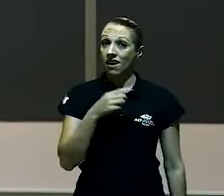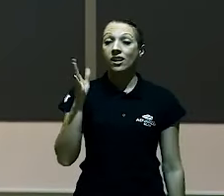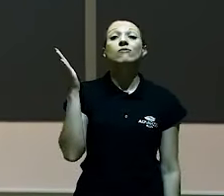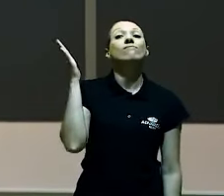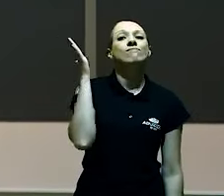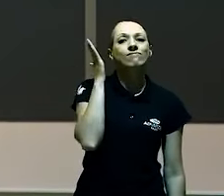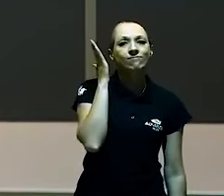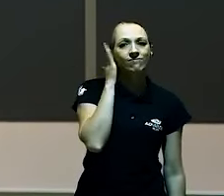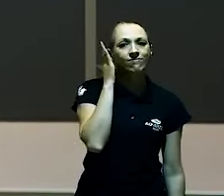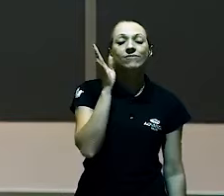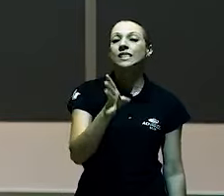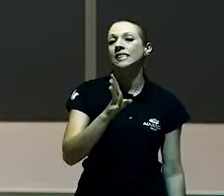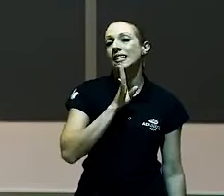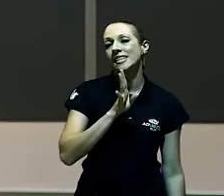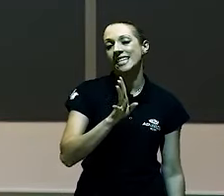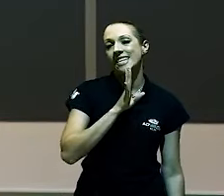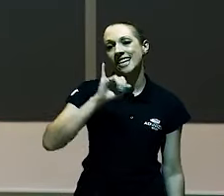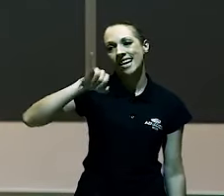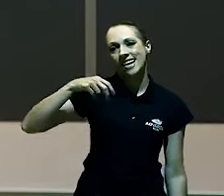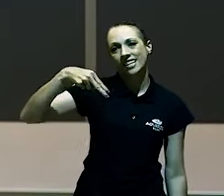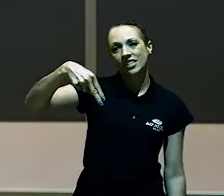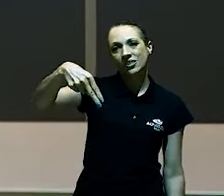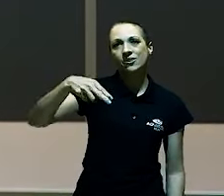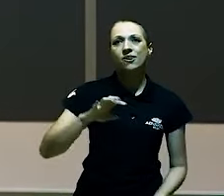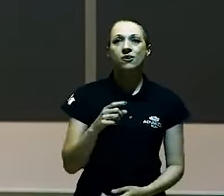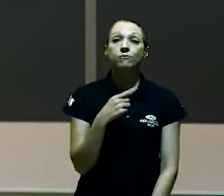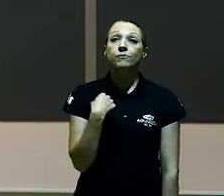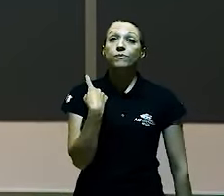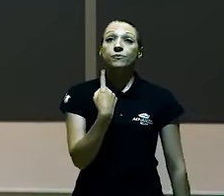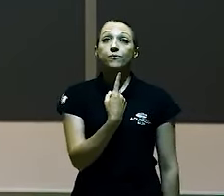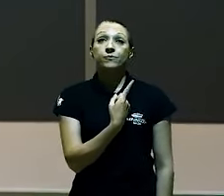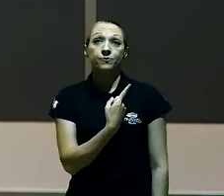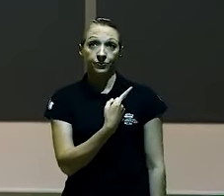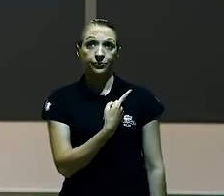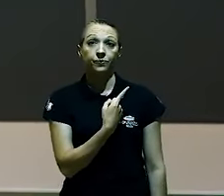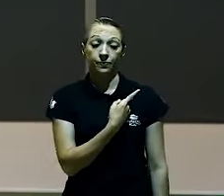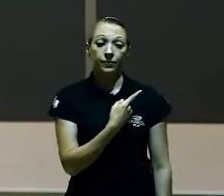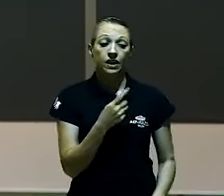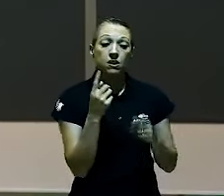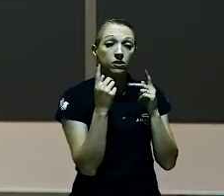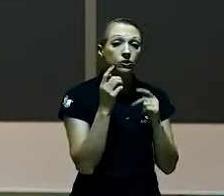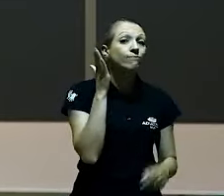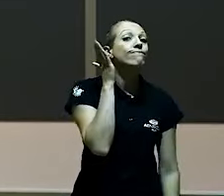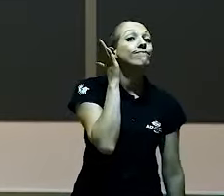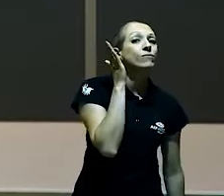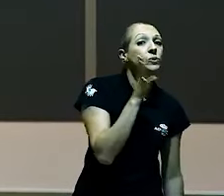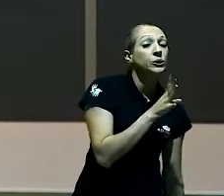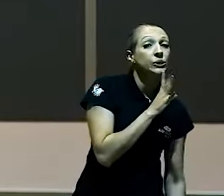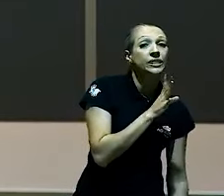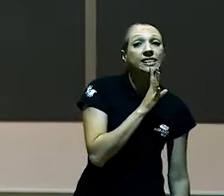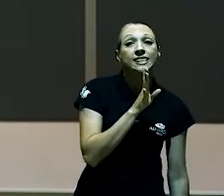Jonas. Ele profetiza em um tempo bem especial na nação de Israel, na tribo do norte. Ele profetiza em um tempo